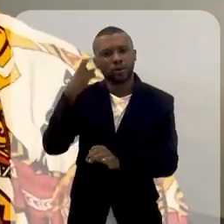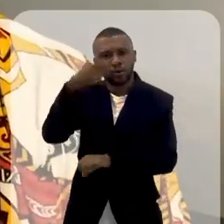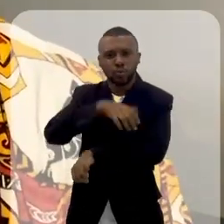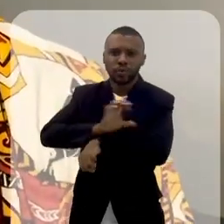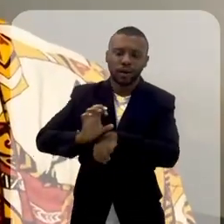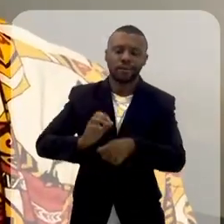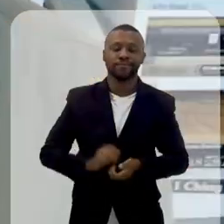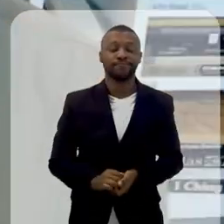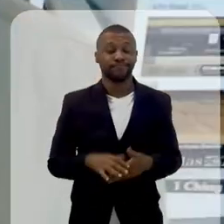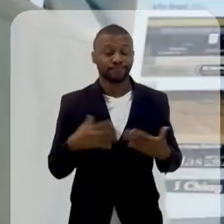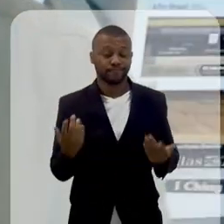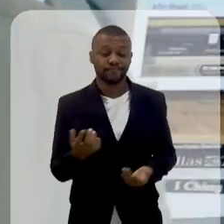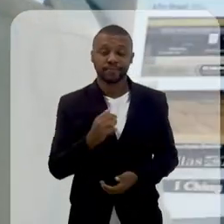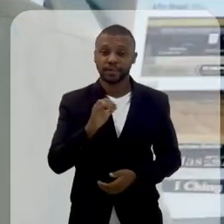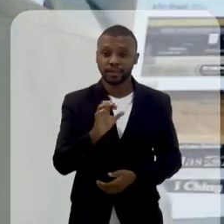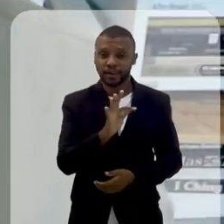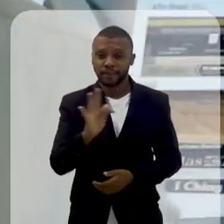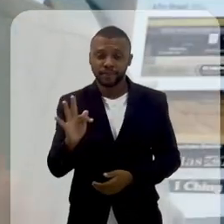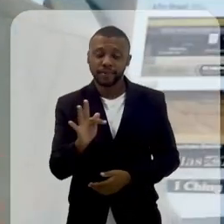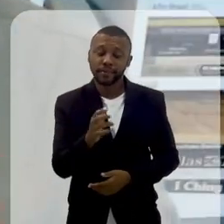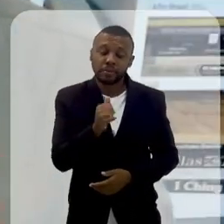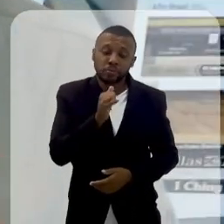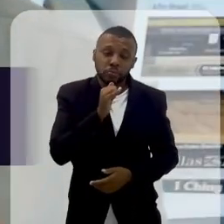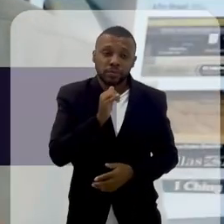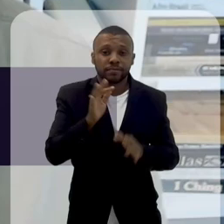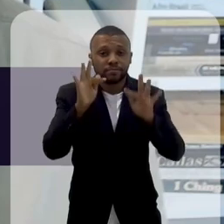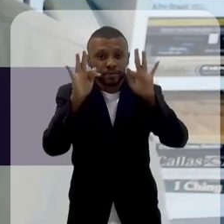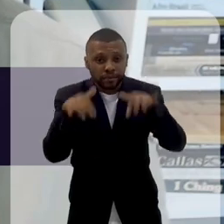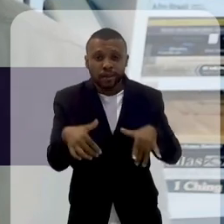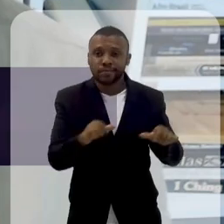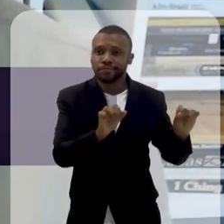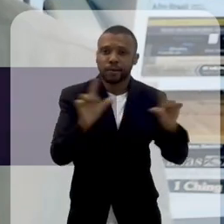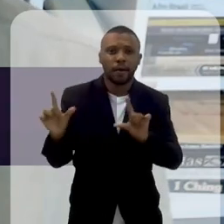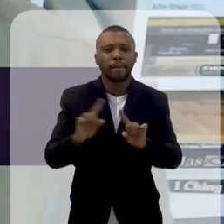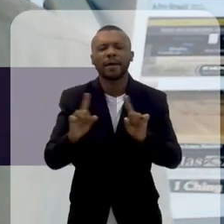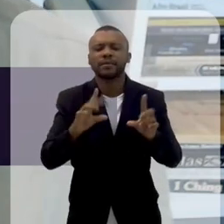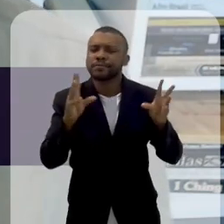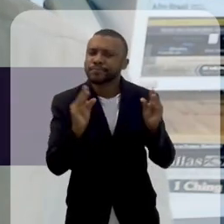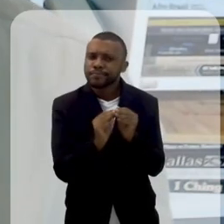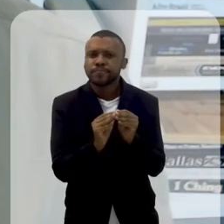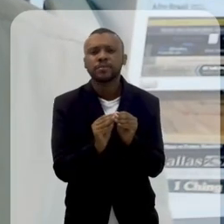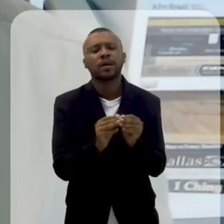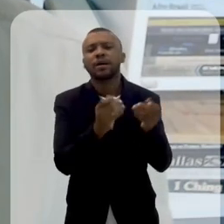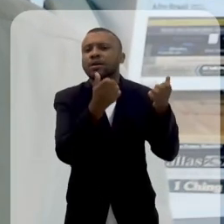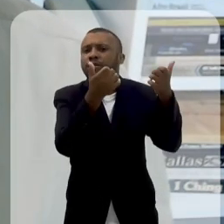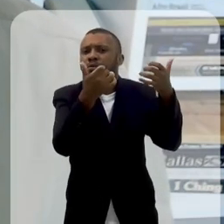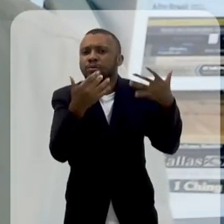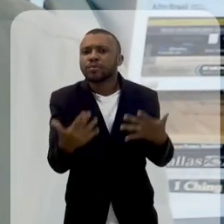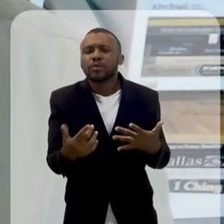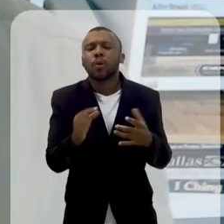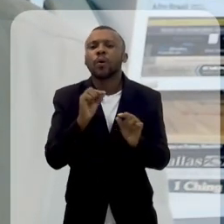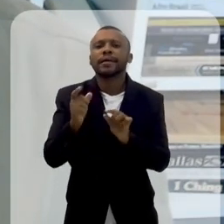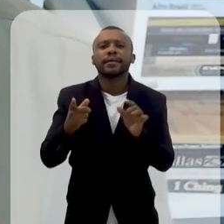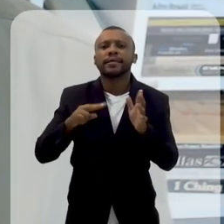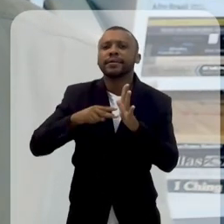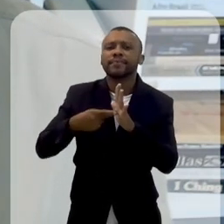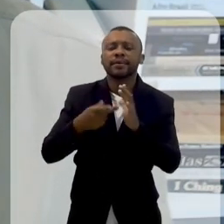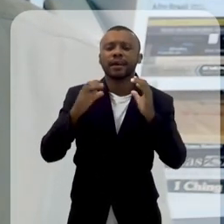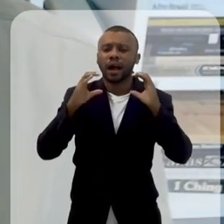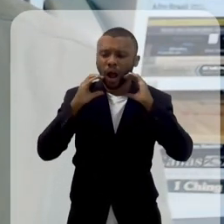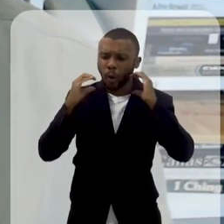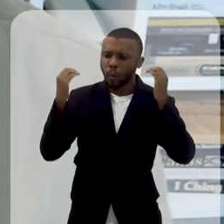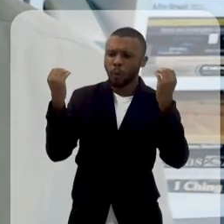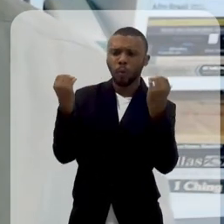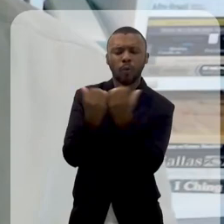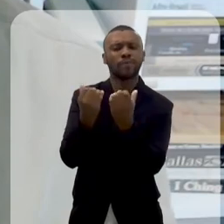articulação cultural. Jeff, infelizmente nós vamos ter que encerrar, mas só rapidinho, diga para nós